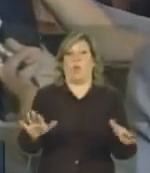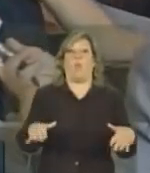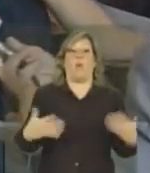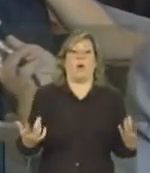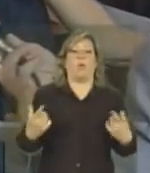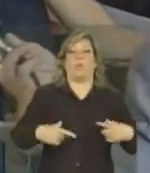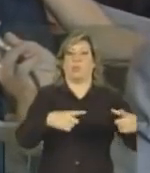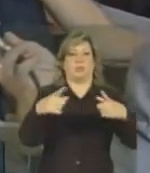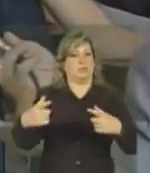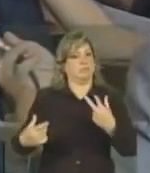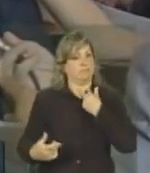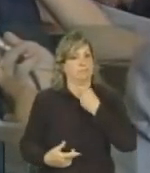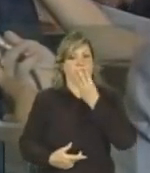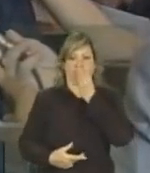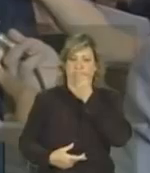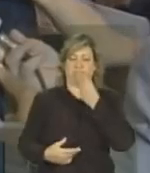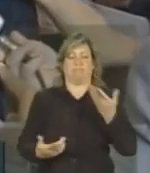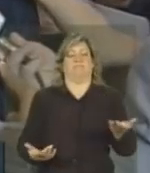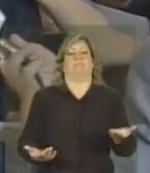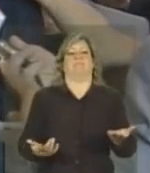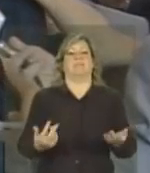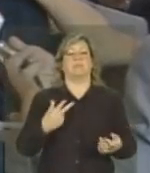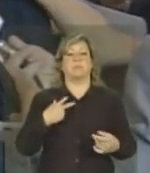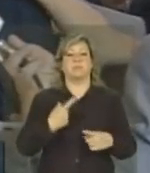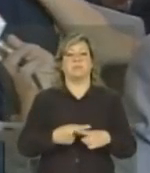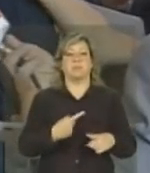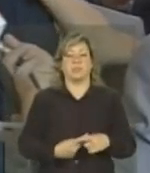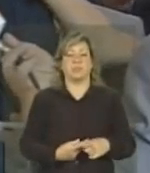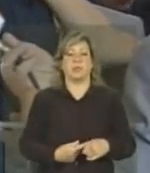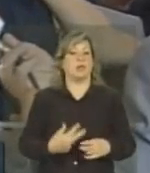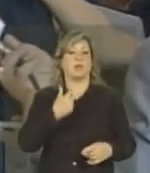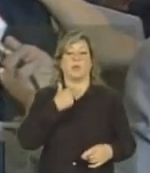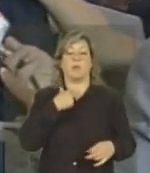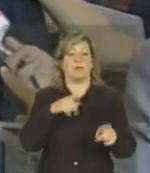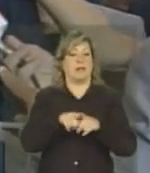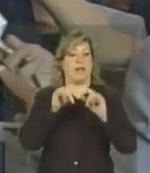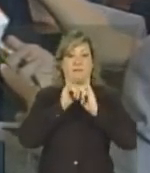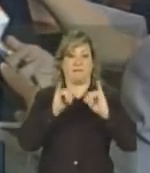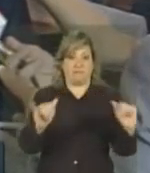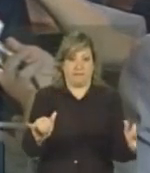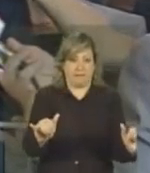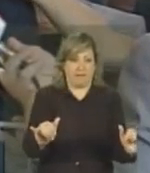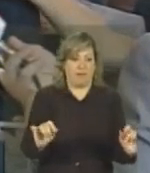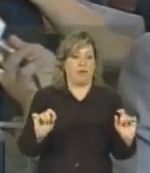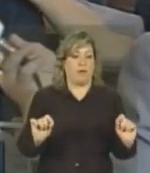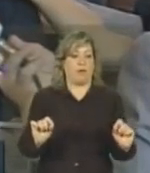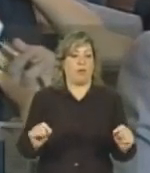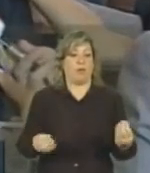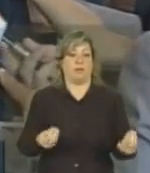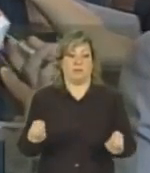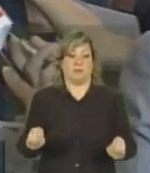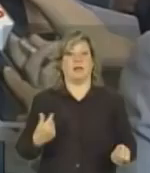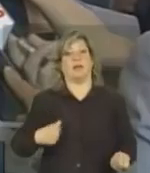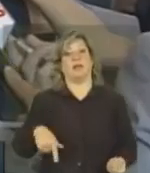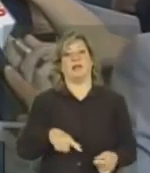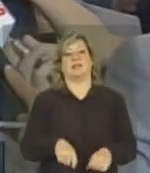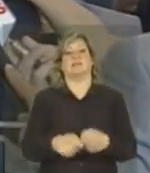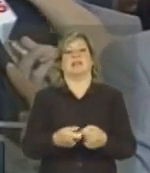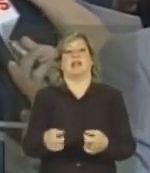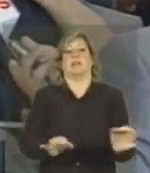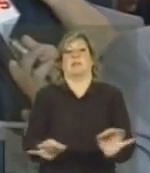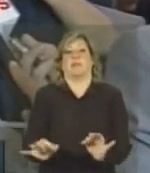prioridades, nem posso dizer a vocês os locais, nem posso dizer a vocês cronograma, porque senão eu acabo